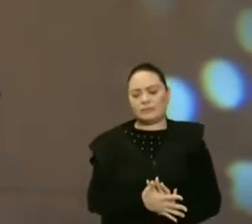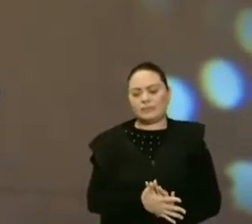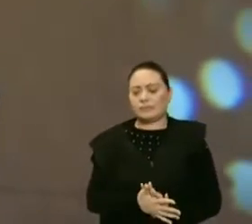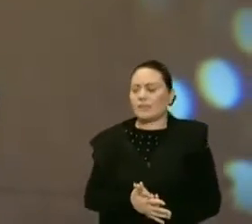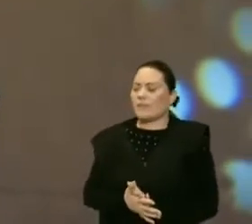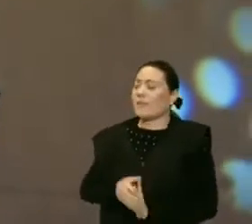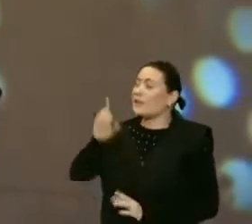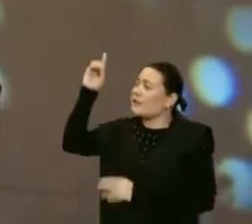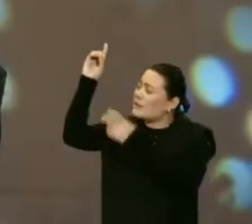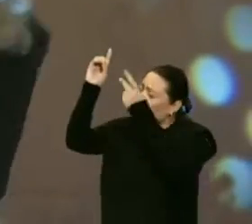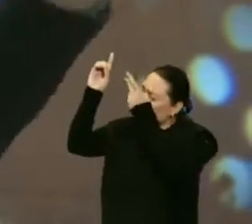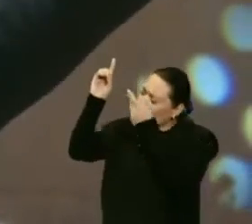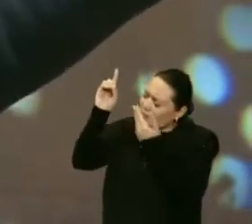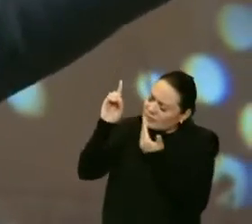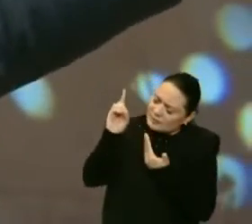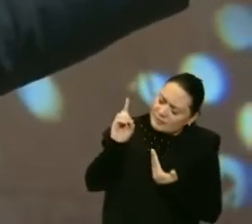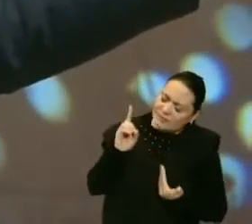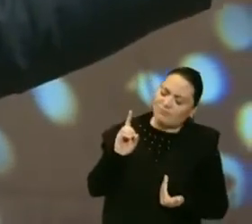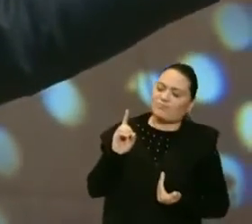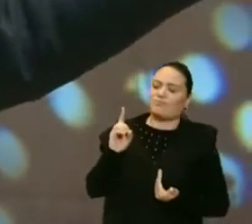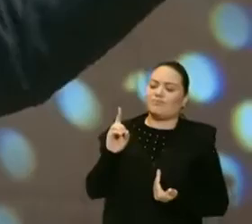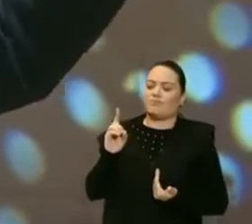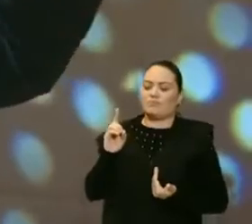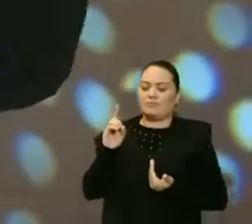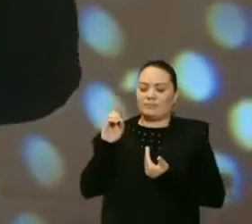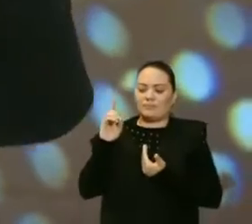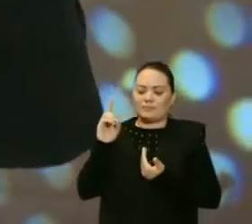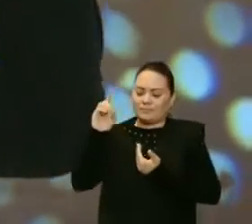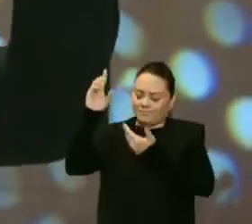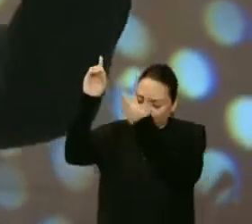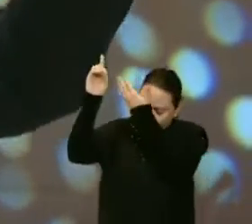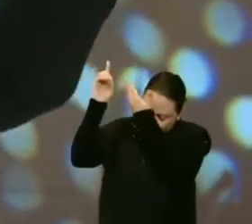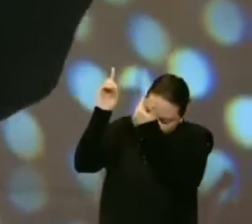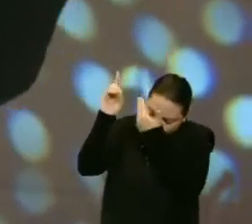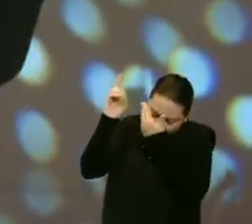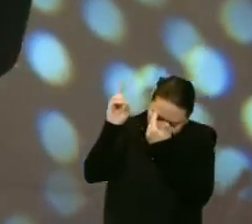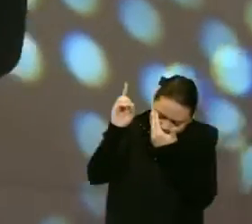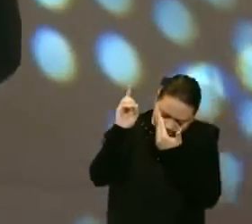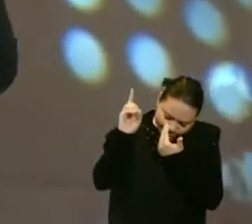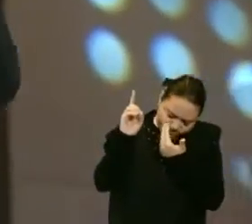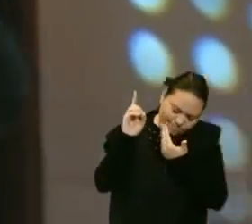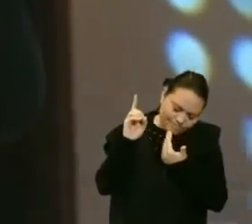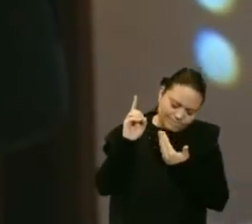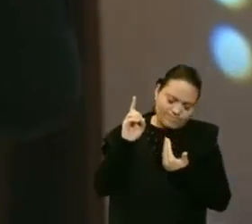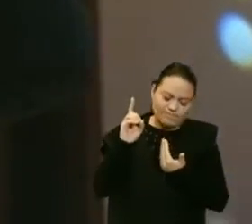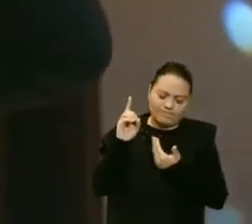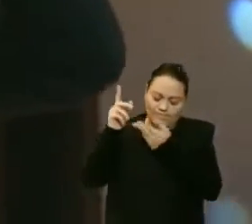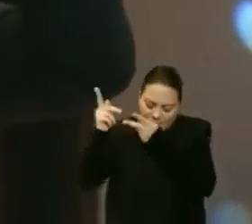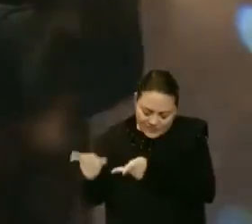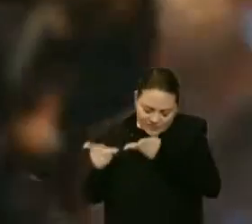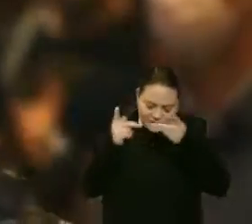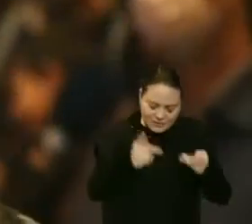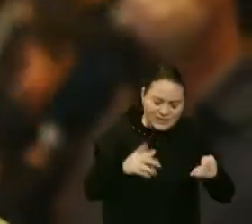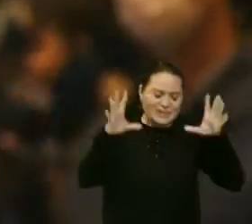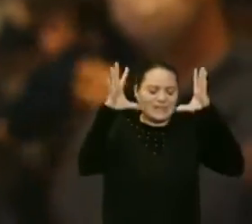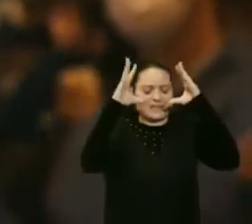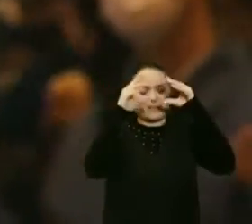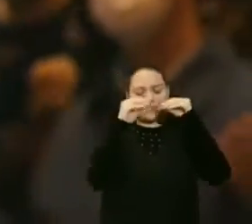jucos. Vem, Senhor. Vem, Senhor. Vem, Senhor. Nos visita esta